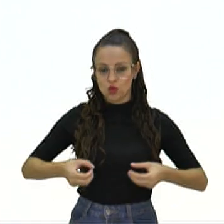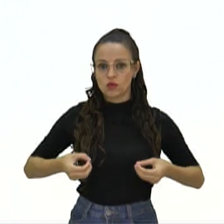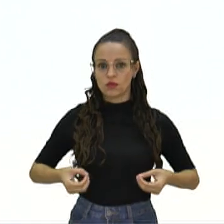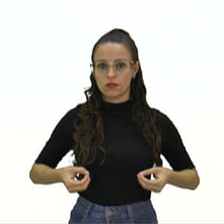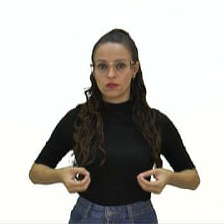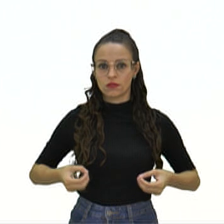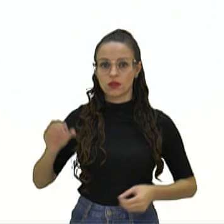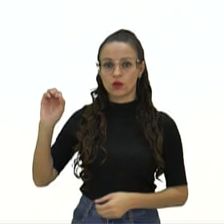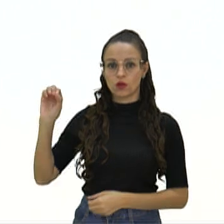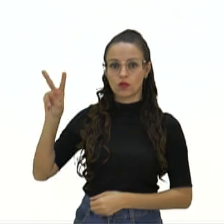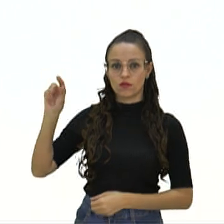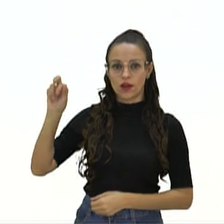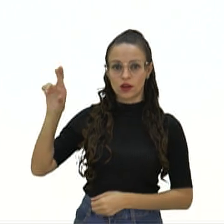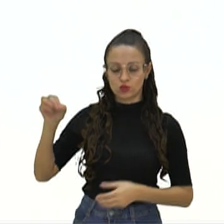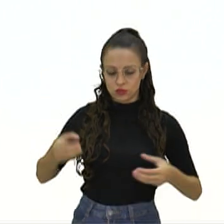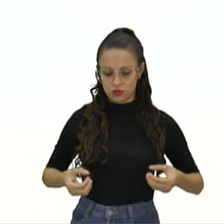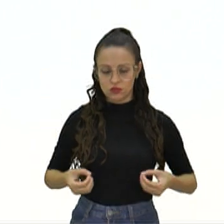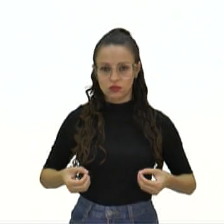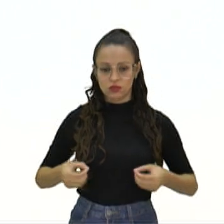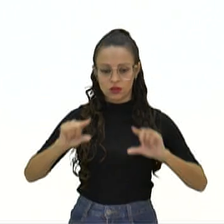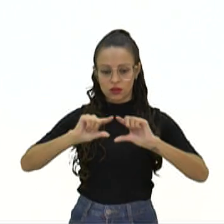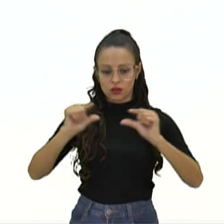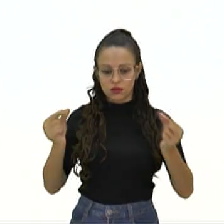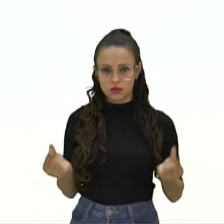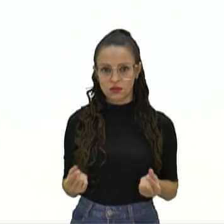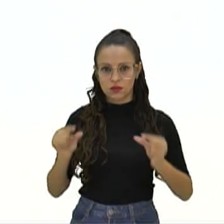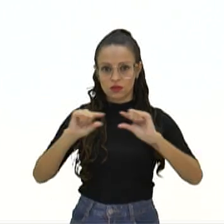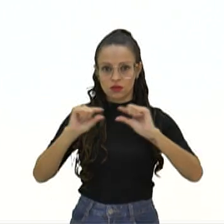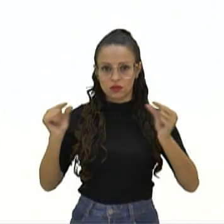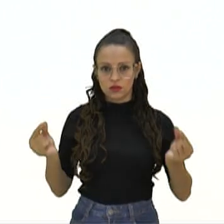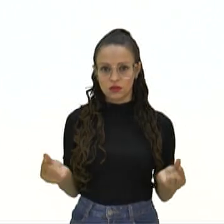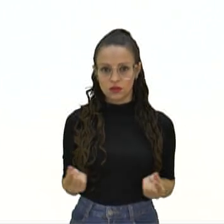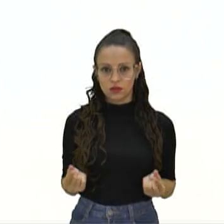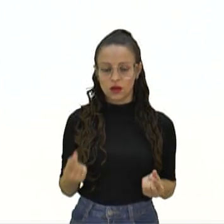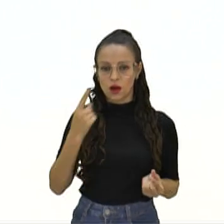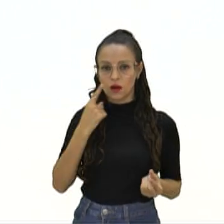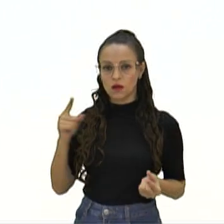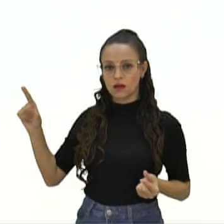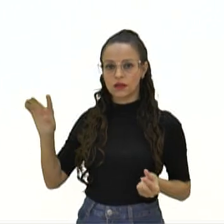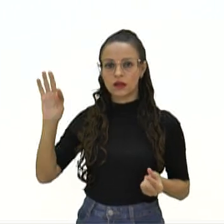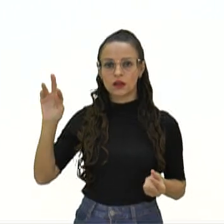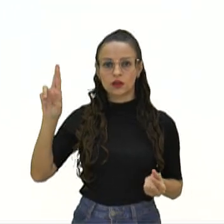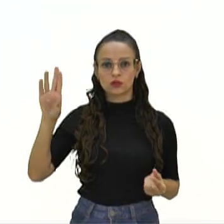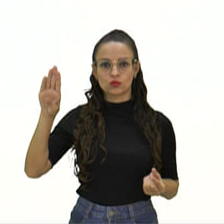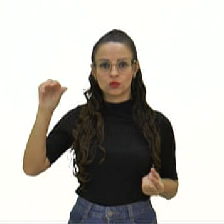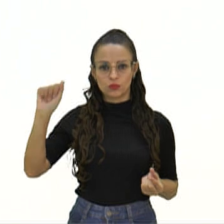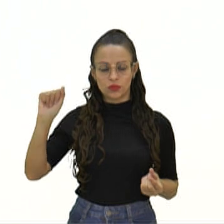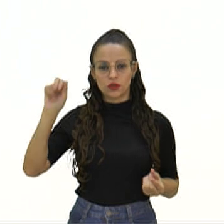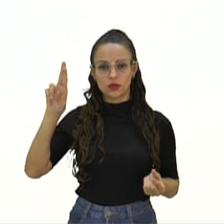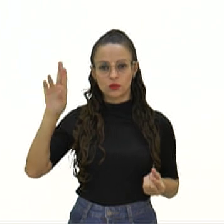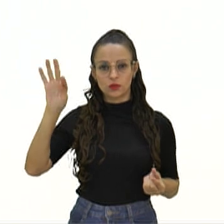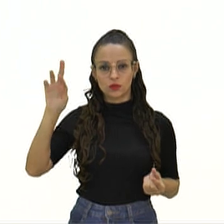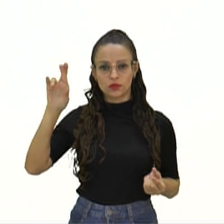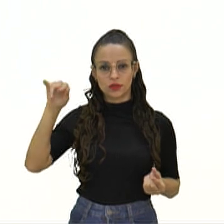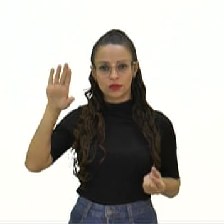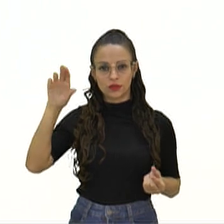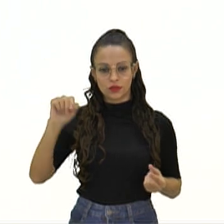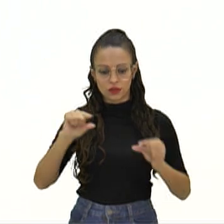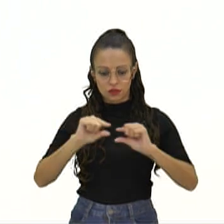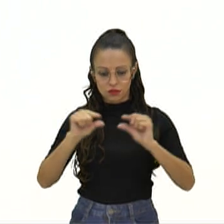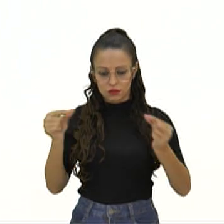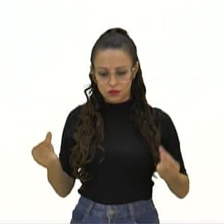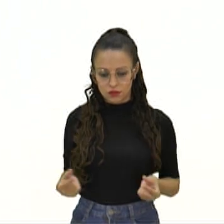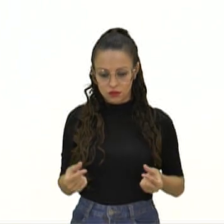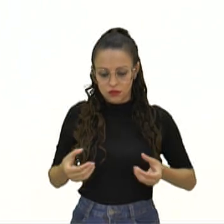estariam aqui, as tubas uterinas, que elas partem daqui, né, chegando ao útero,